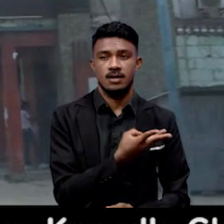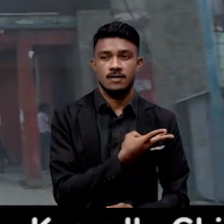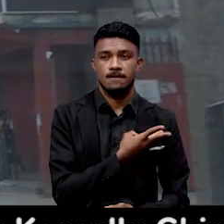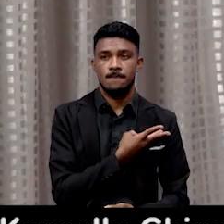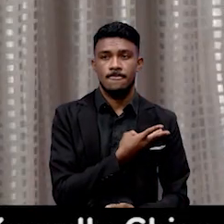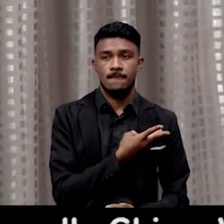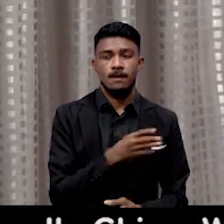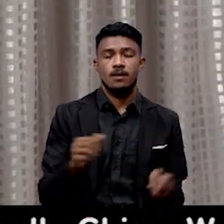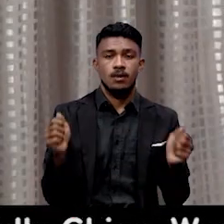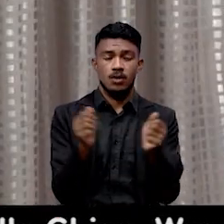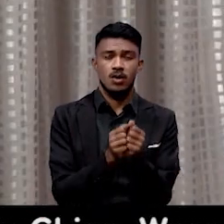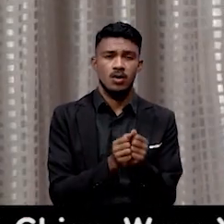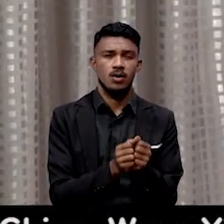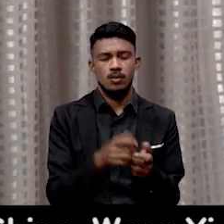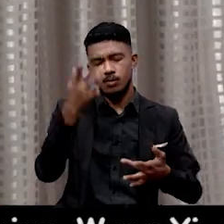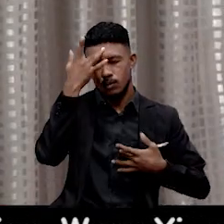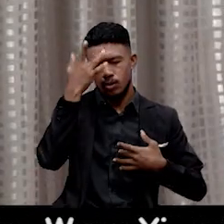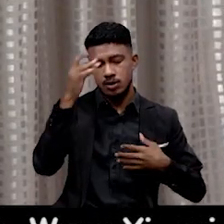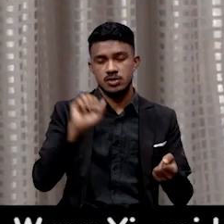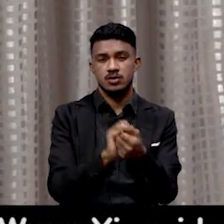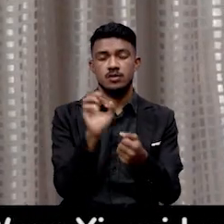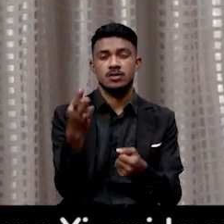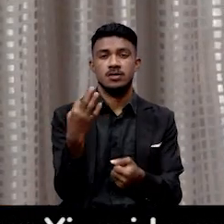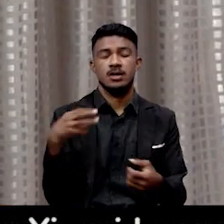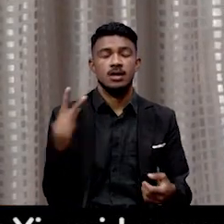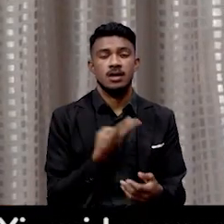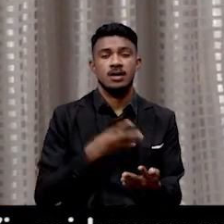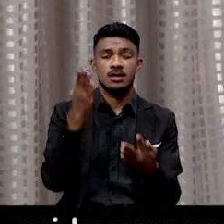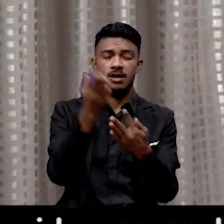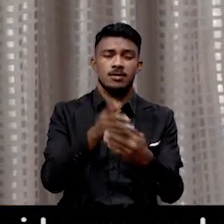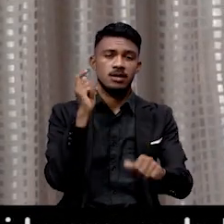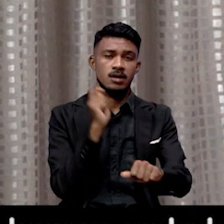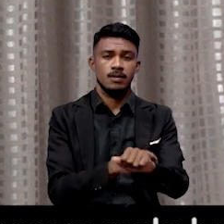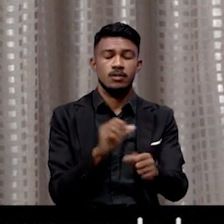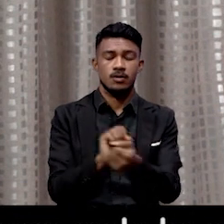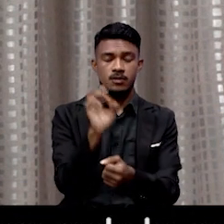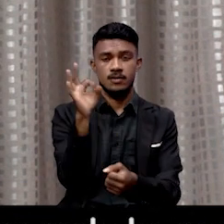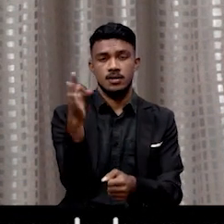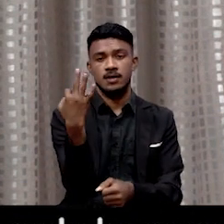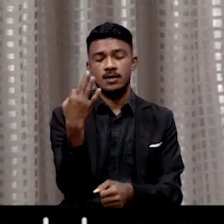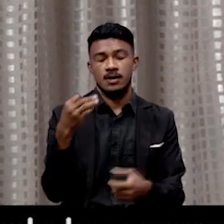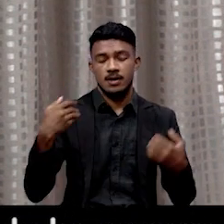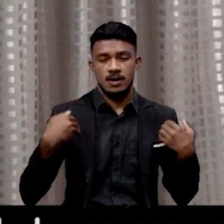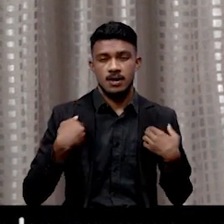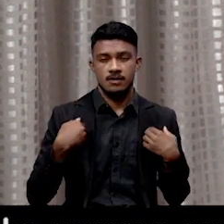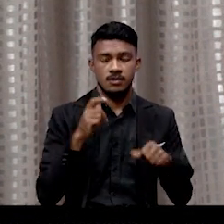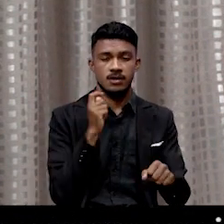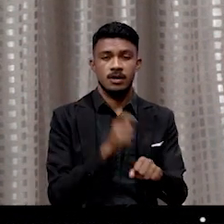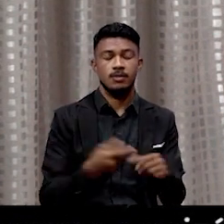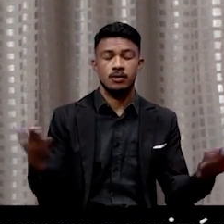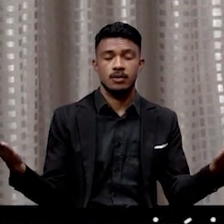homoras COVID na bem magma e está tamba o tempo pandemia nia, então moço situação está